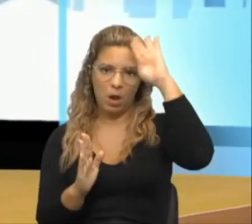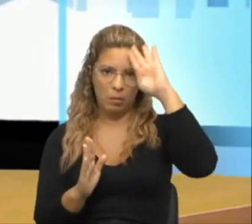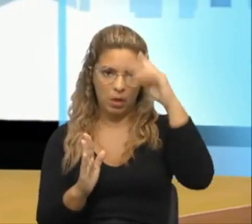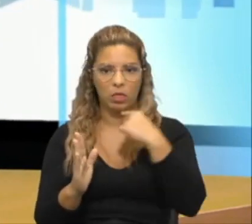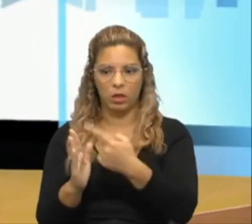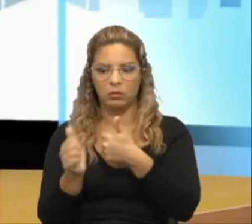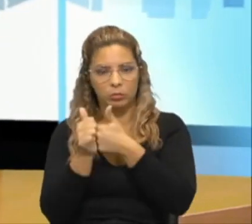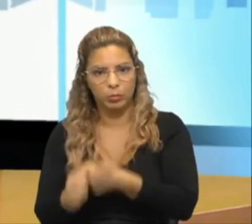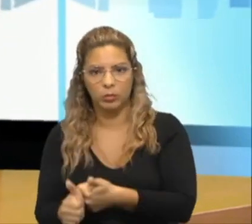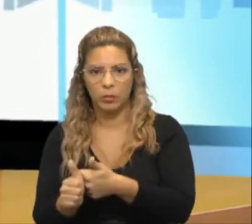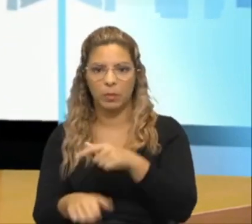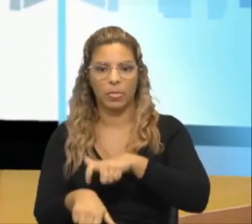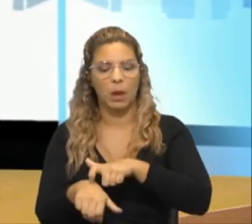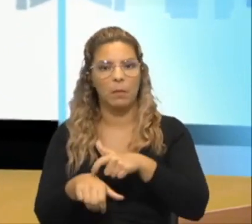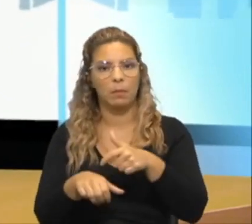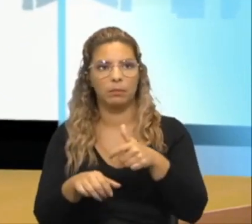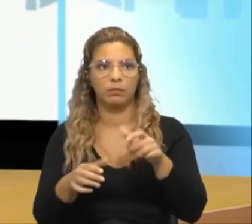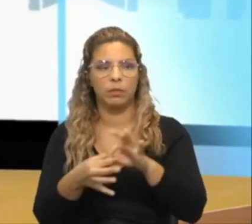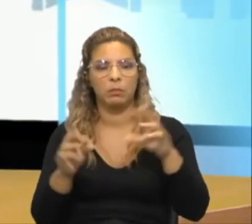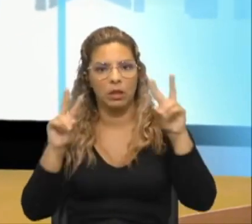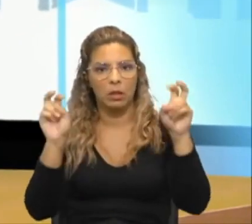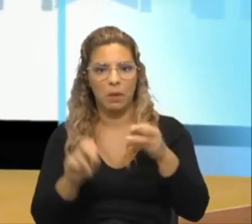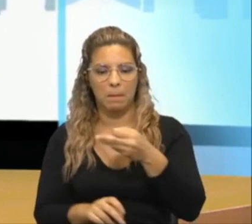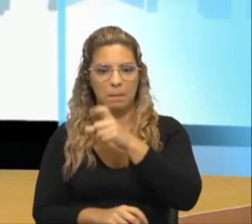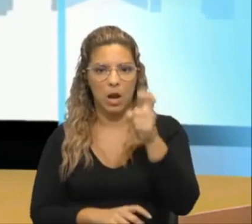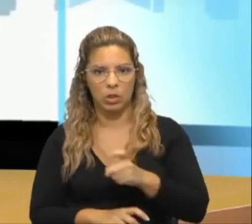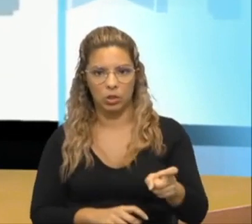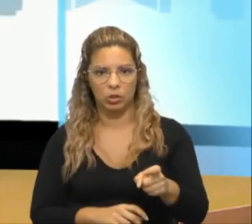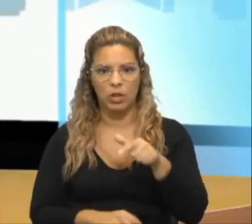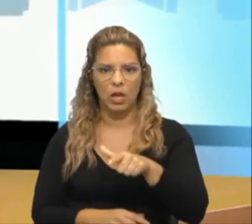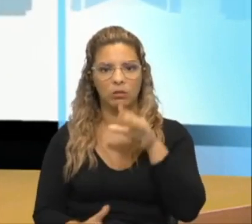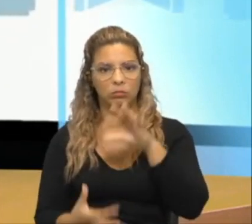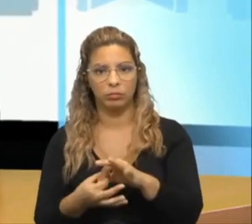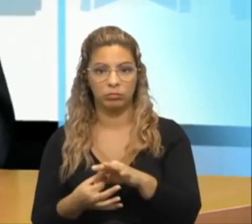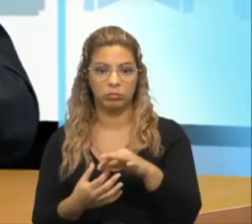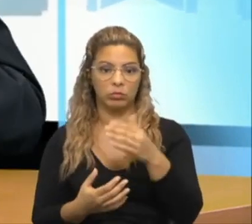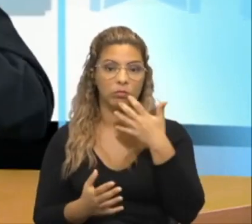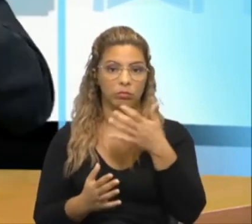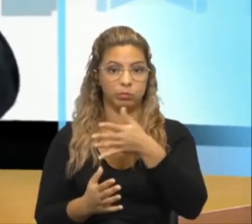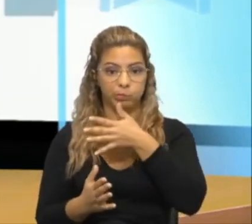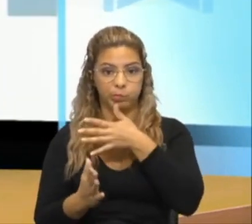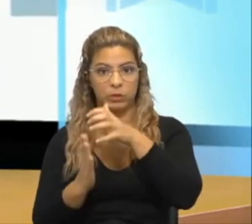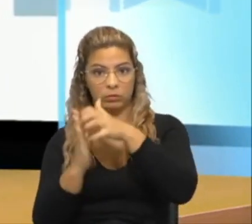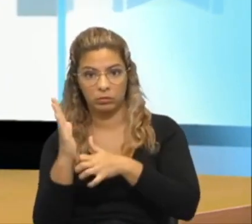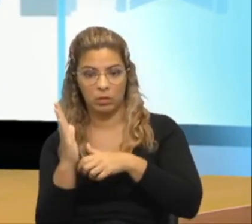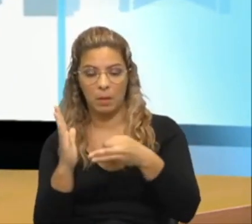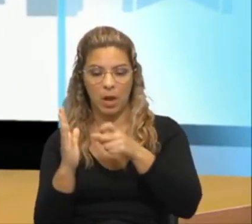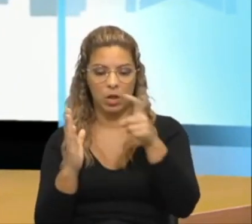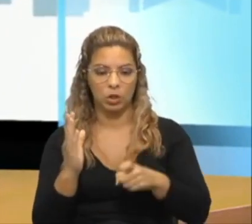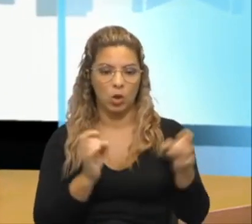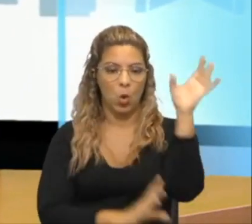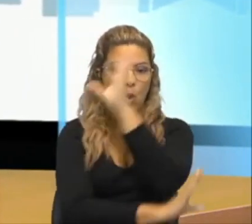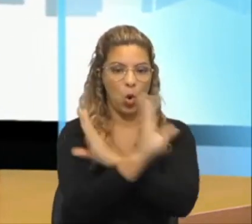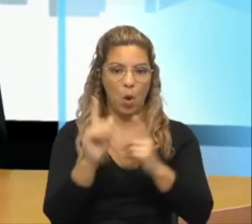centra-se muito no tema da paz. E este discurso acaba por ser um discurso sobre a paz, sobre o papel que a Europa tem para construir essa